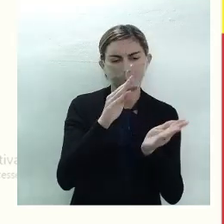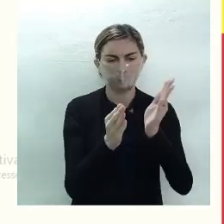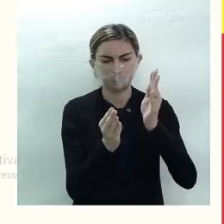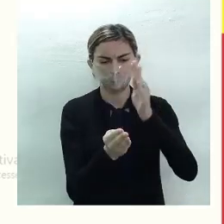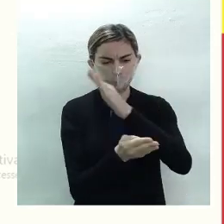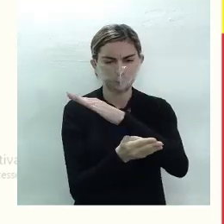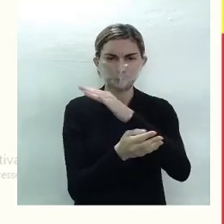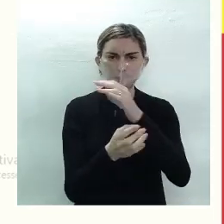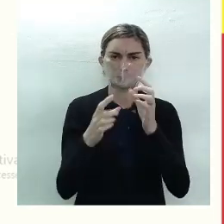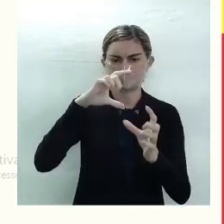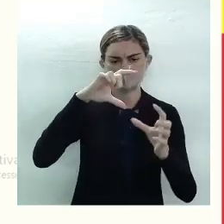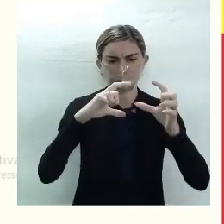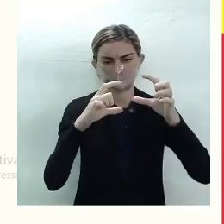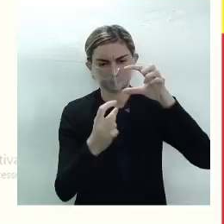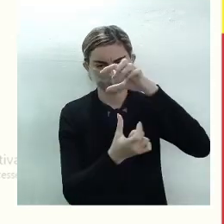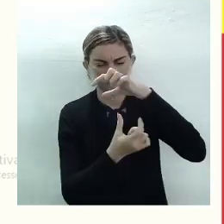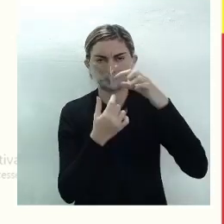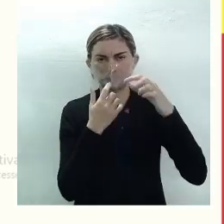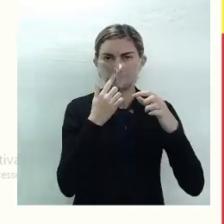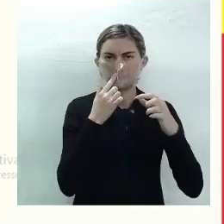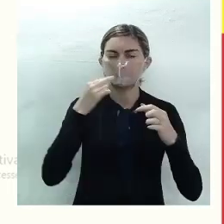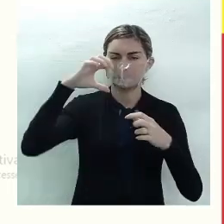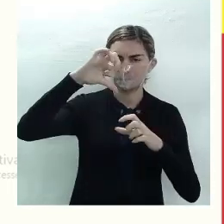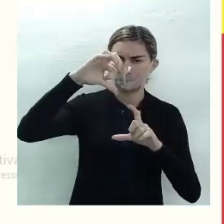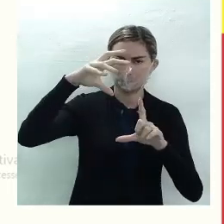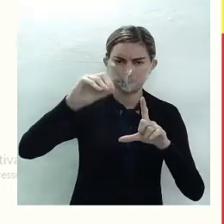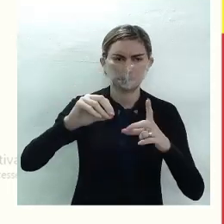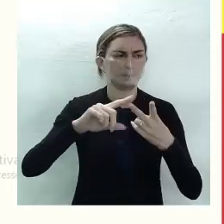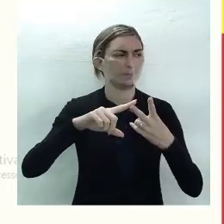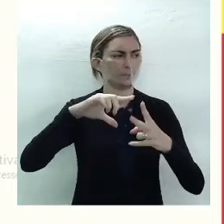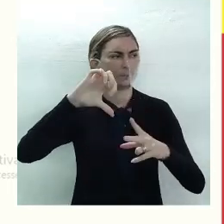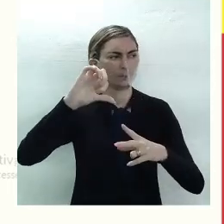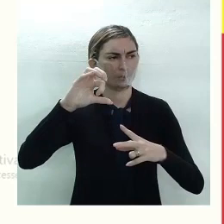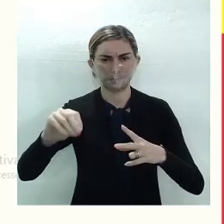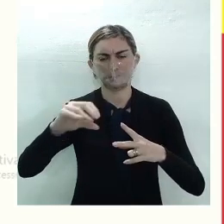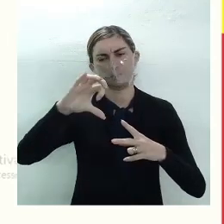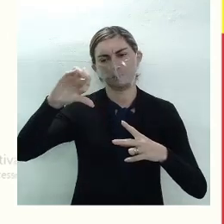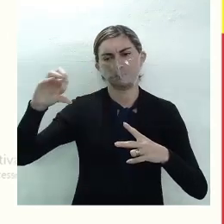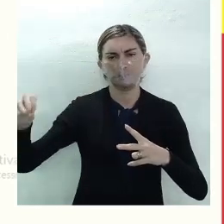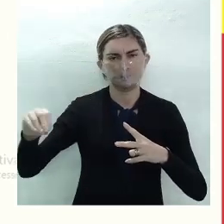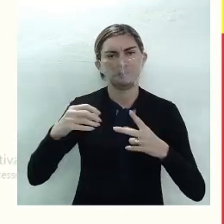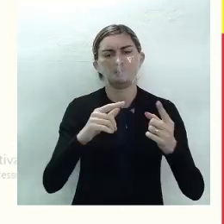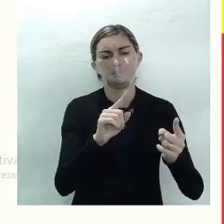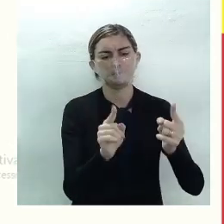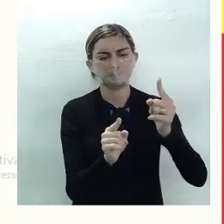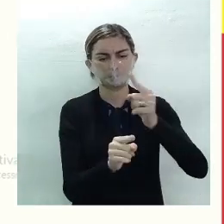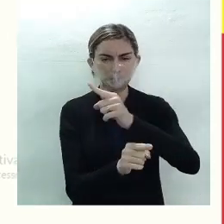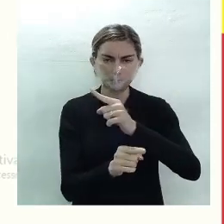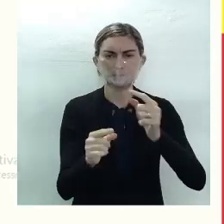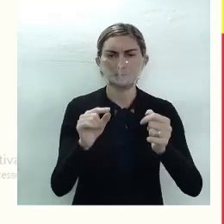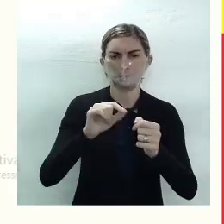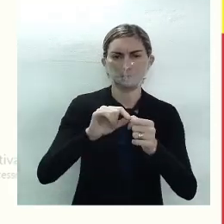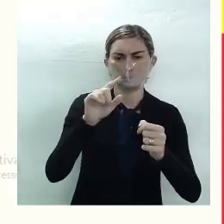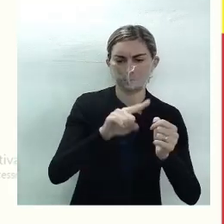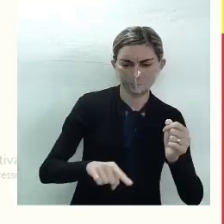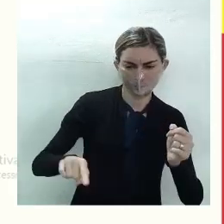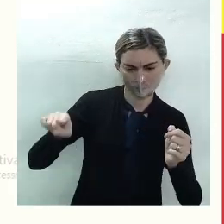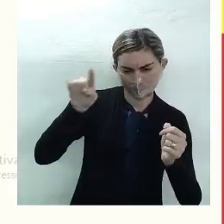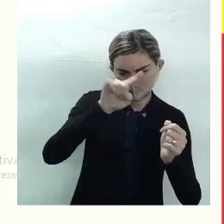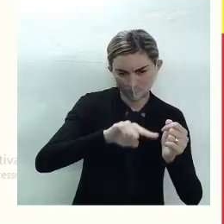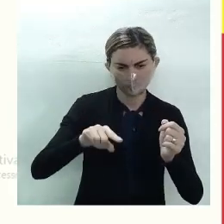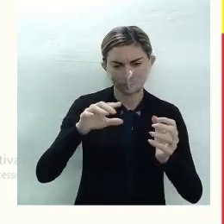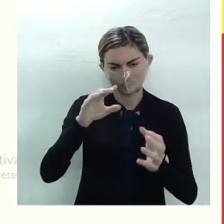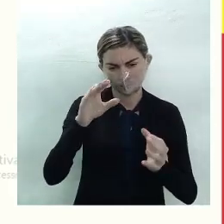figura, né? Colocando ó, 90 graus, mais 90, mais 90 graus. Então estamos fazendo uma rotação